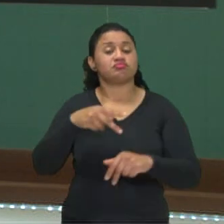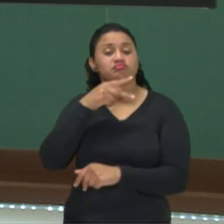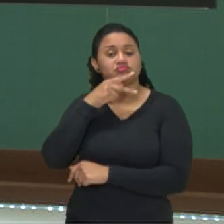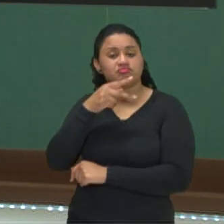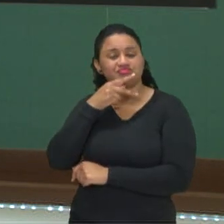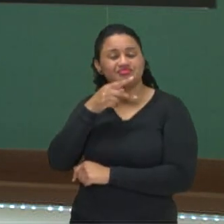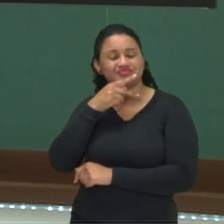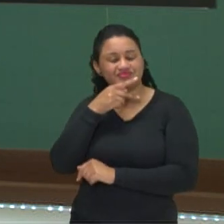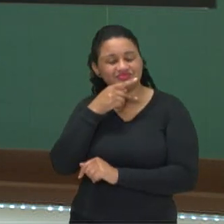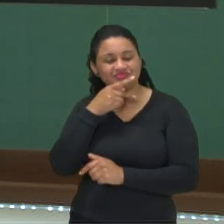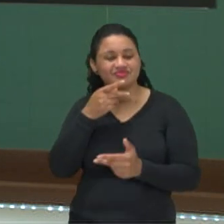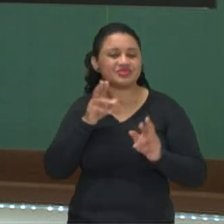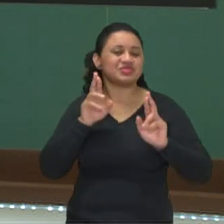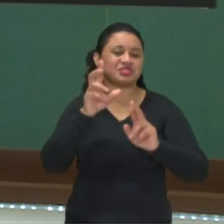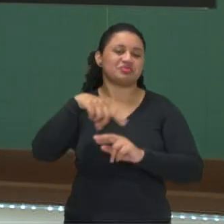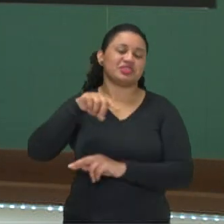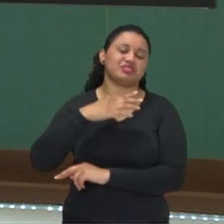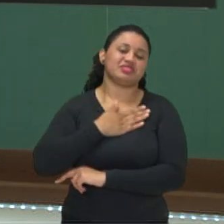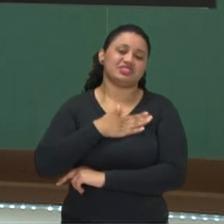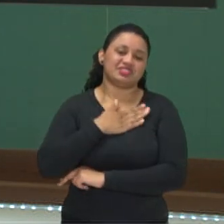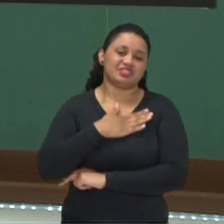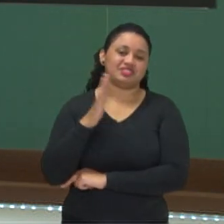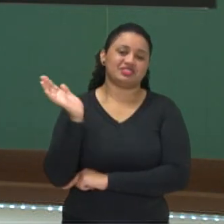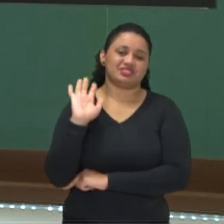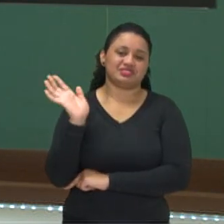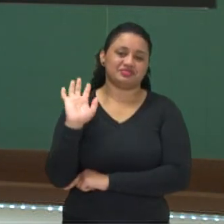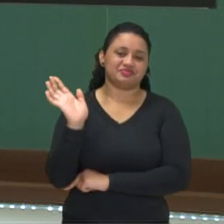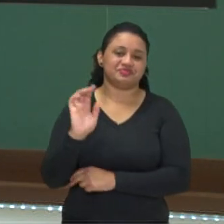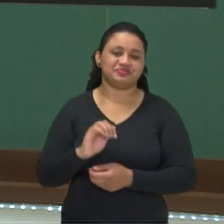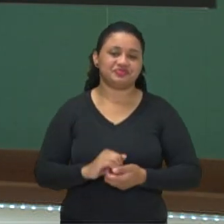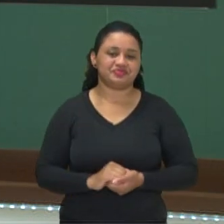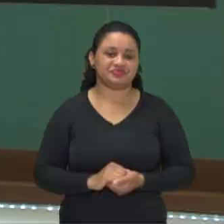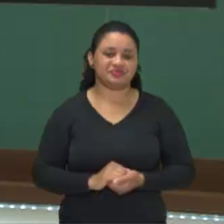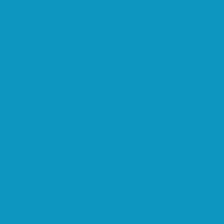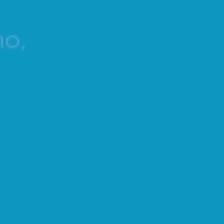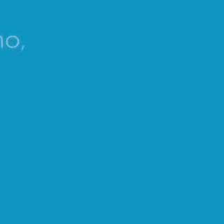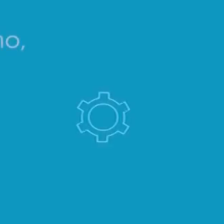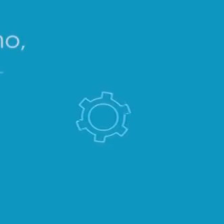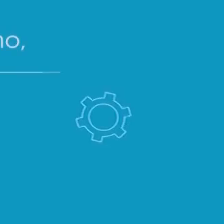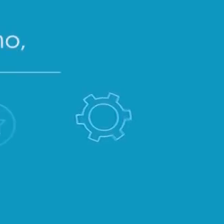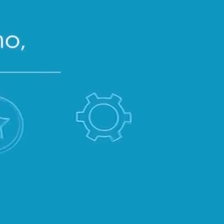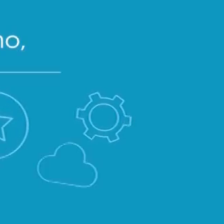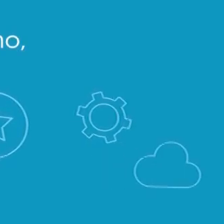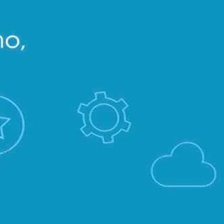os poliedros de Platão. Espero que vocês tenham gostado e até a próxima, pessoal.